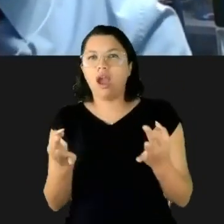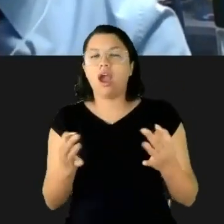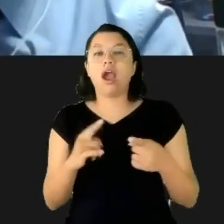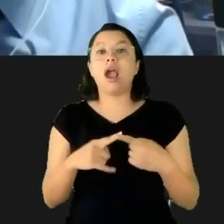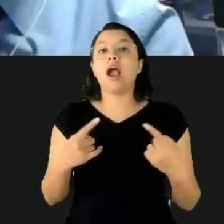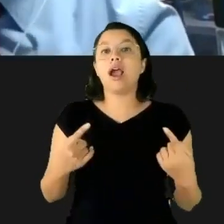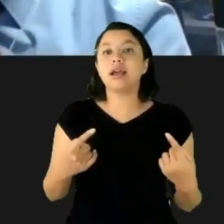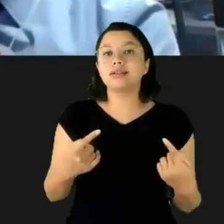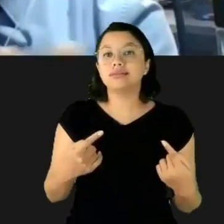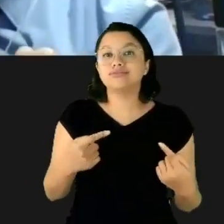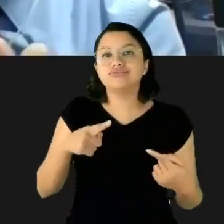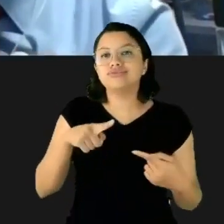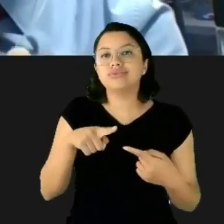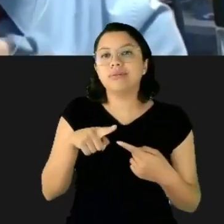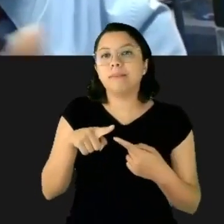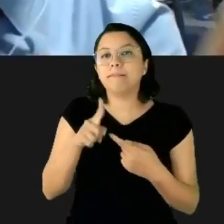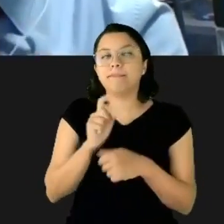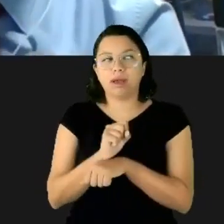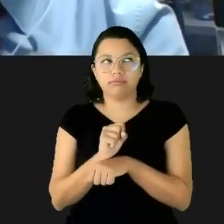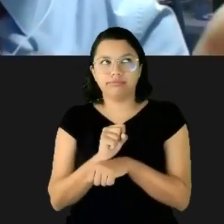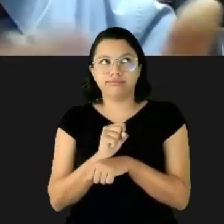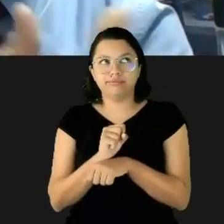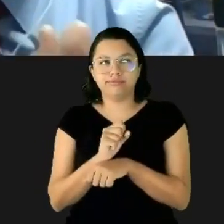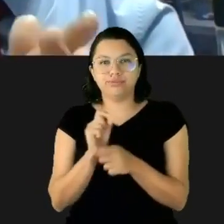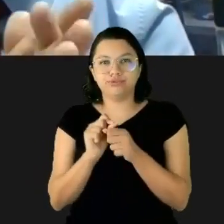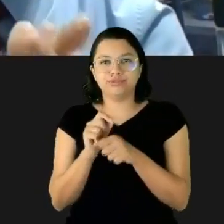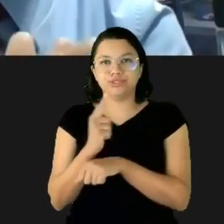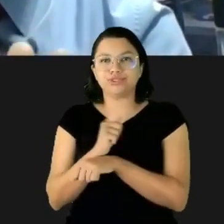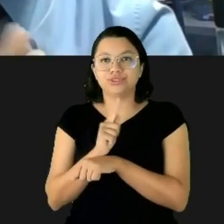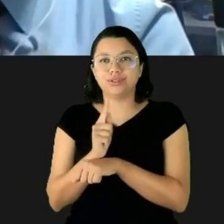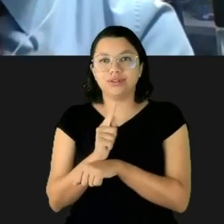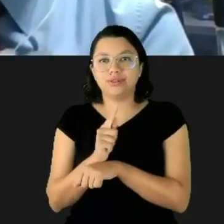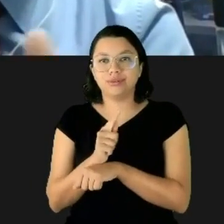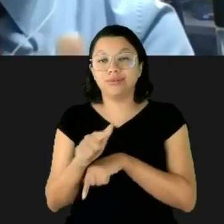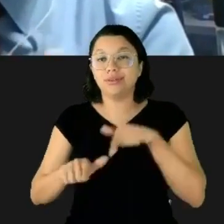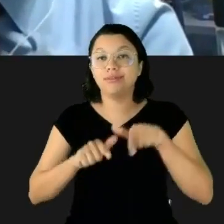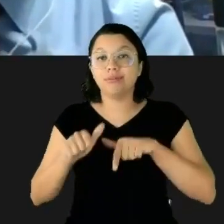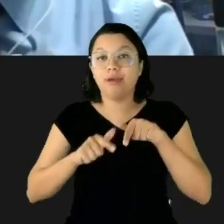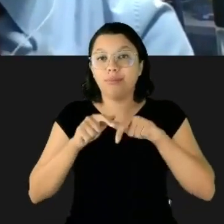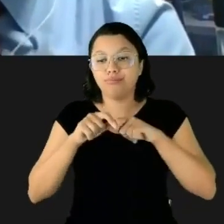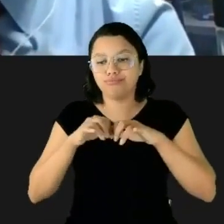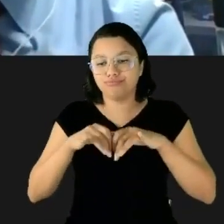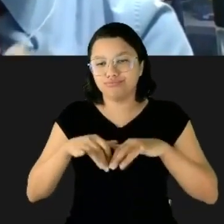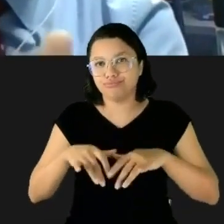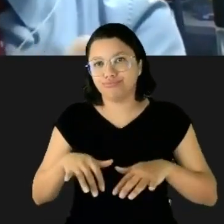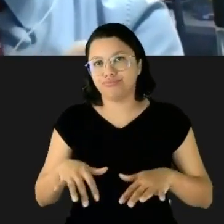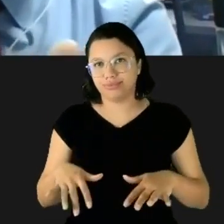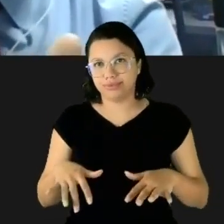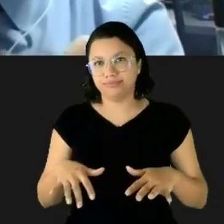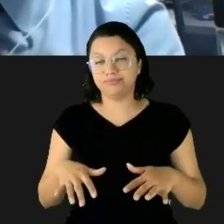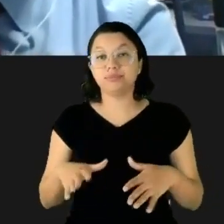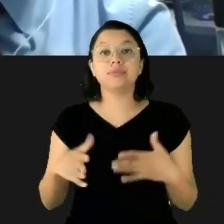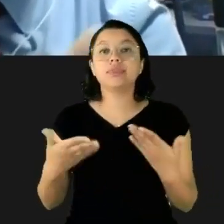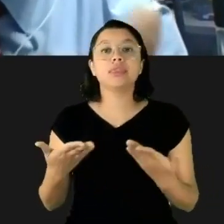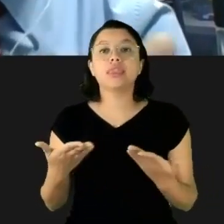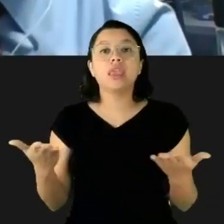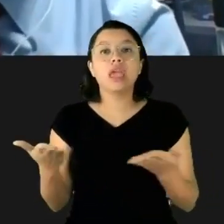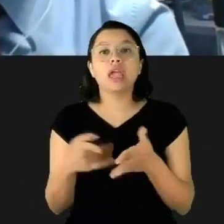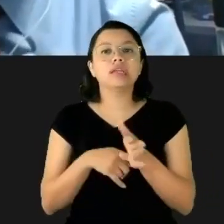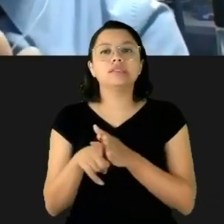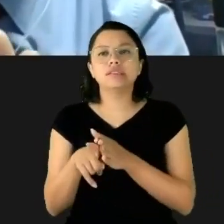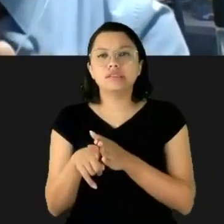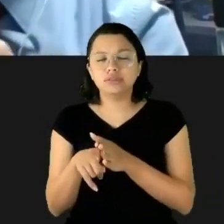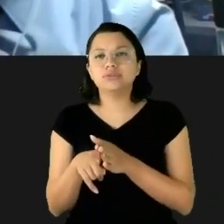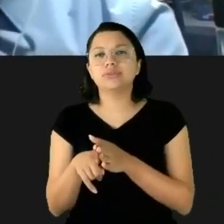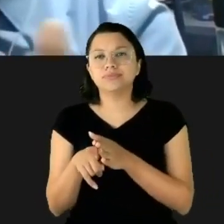você para de fazer gestão e o serviço define. como essas questões são muito